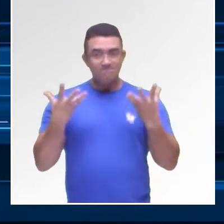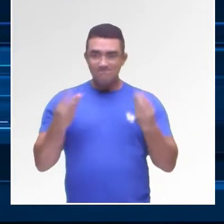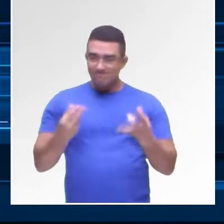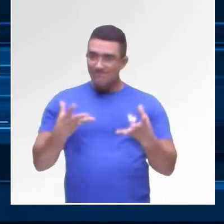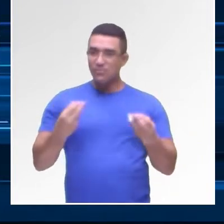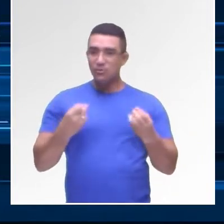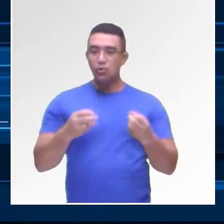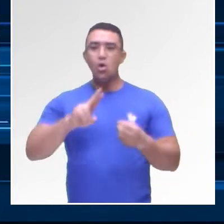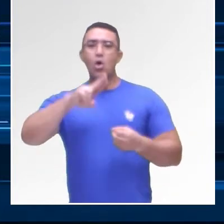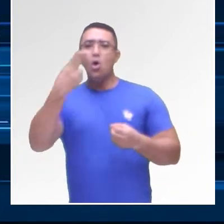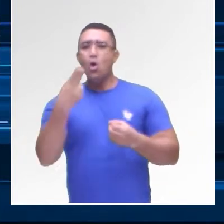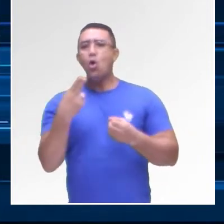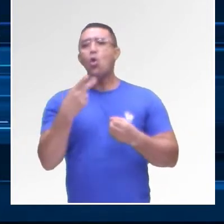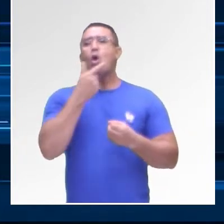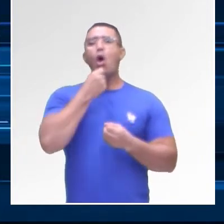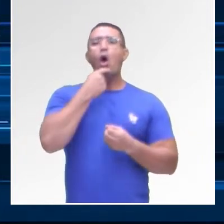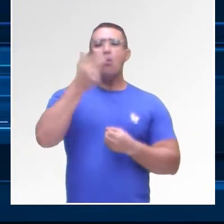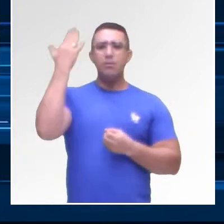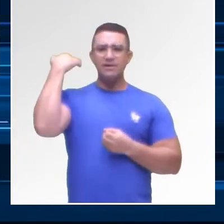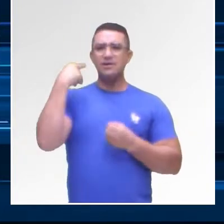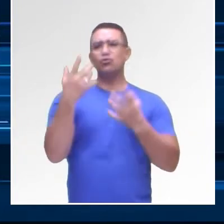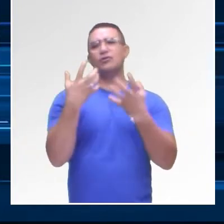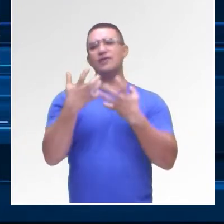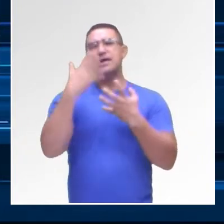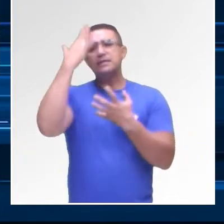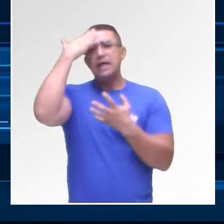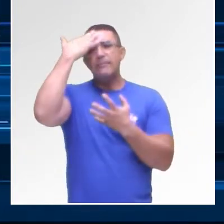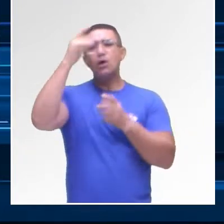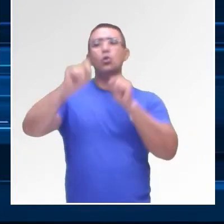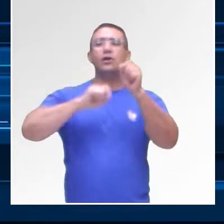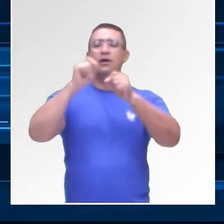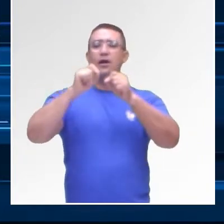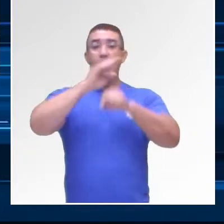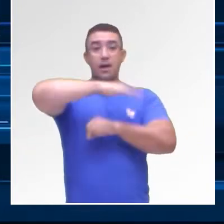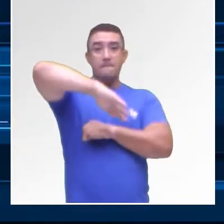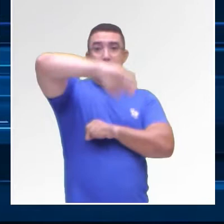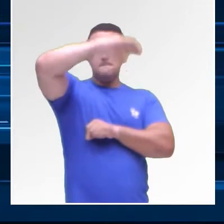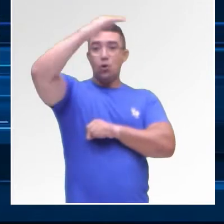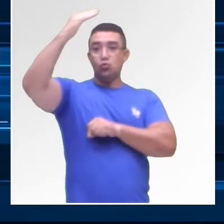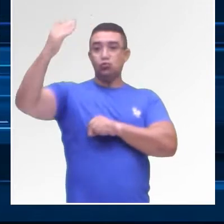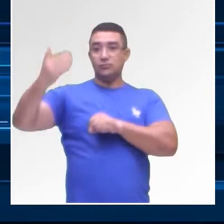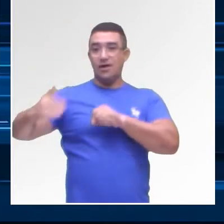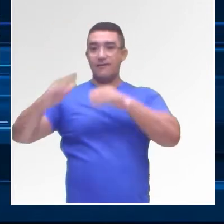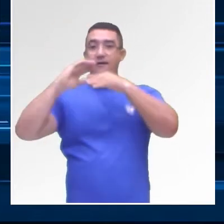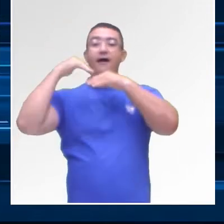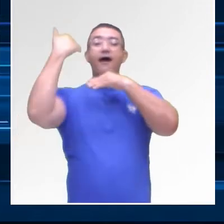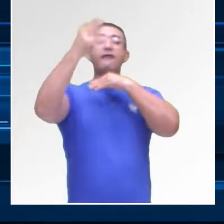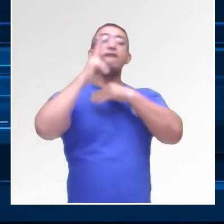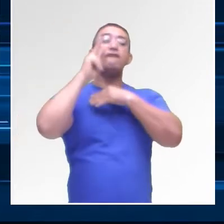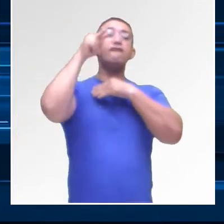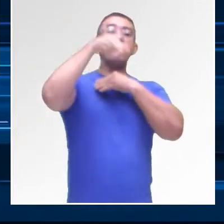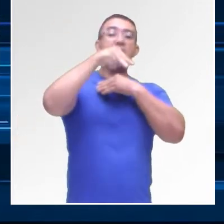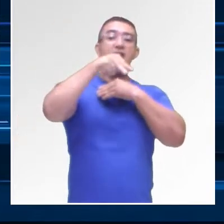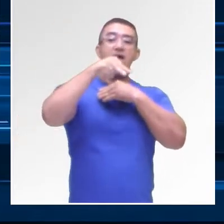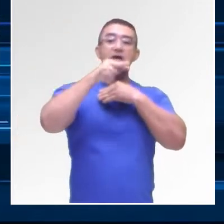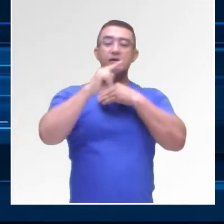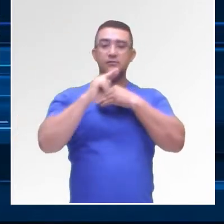simplesmente saber o que existe por trás da montanha, ou então saber o que existe do outro lado do